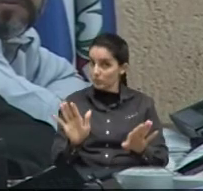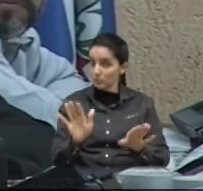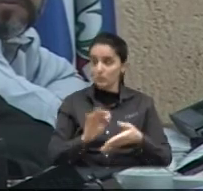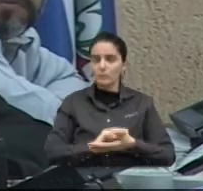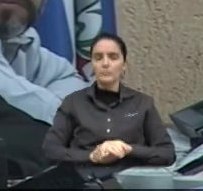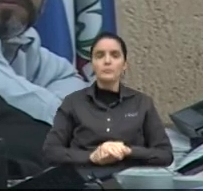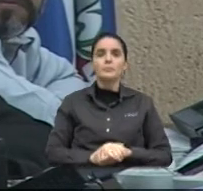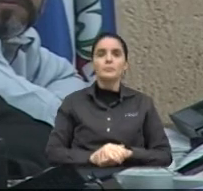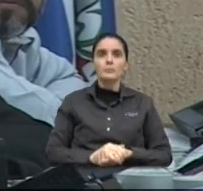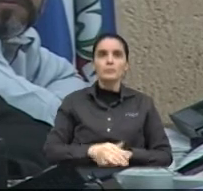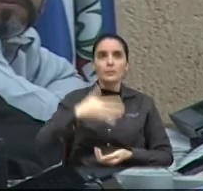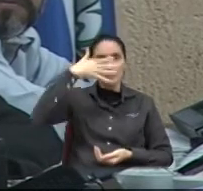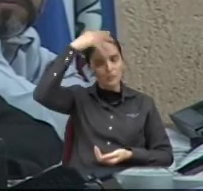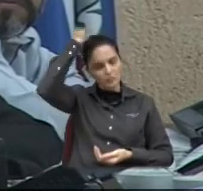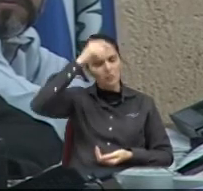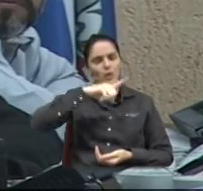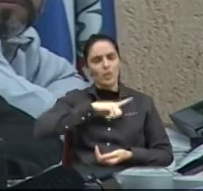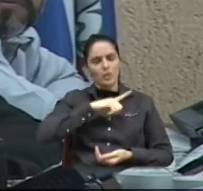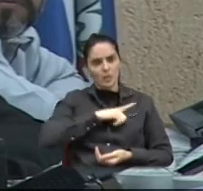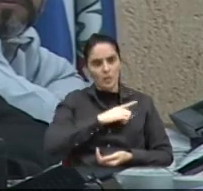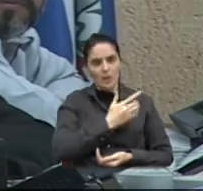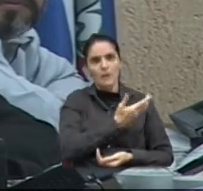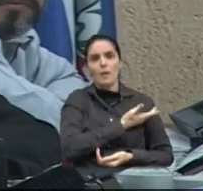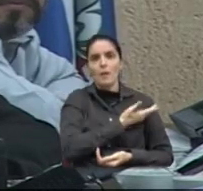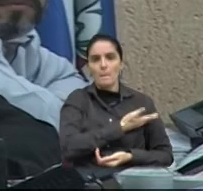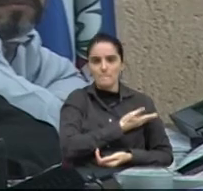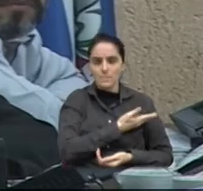tenho também muitos amigos homossexuais